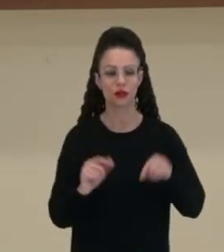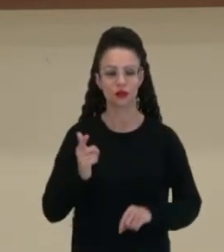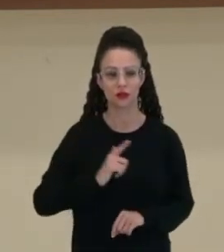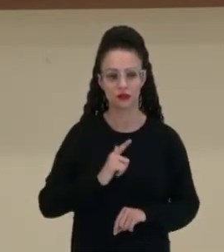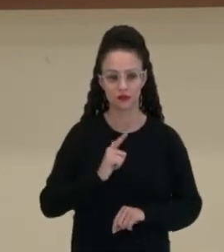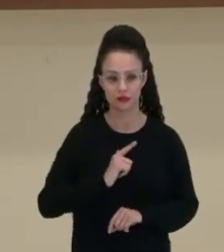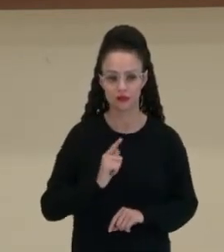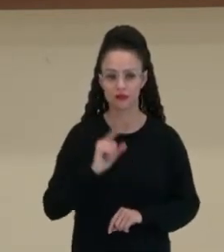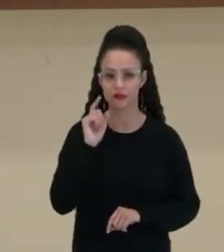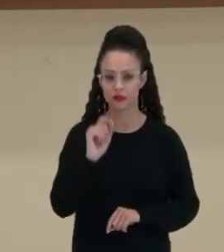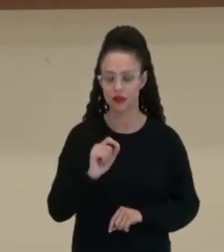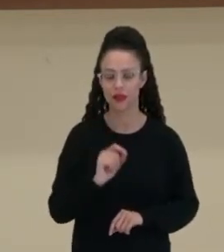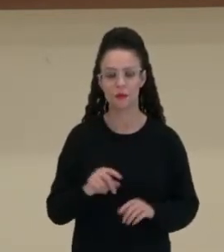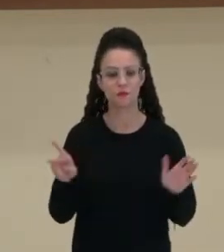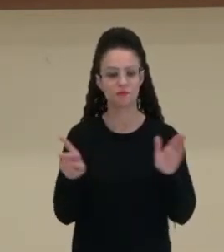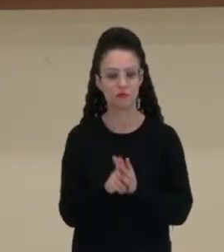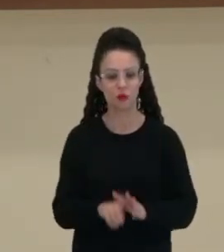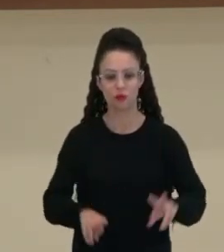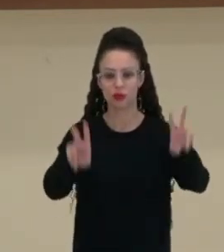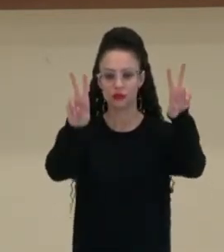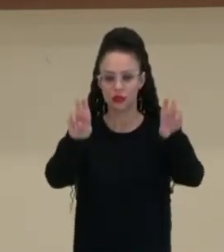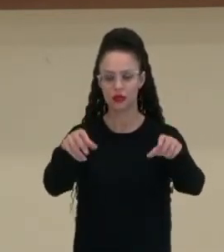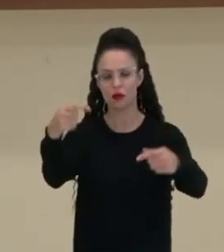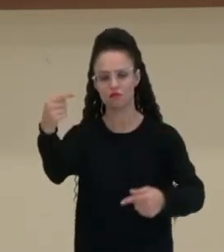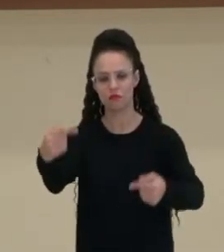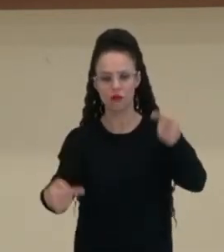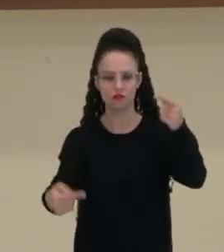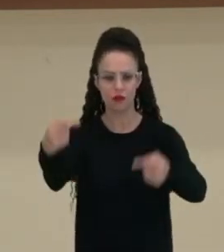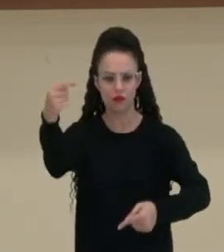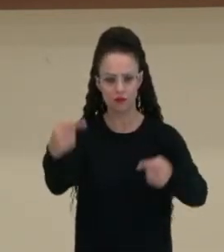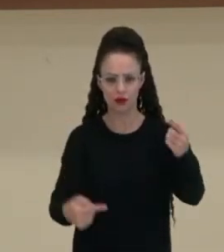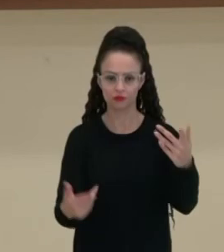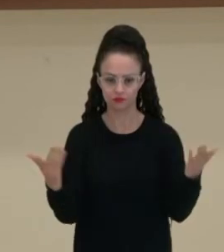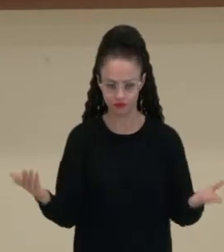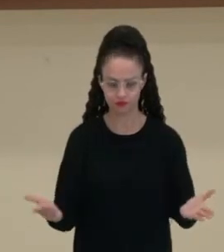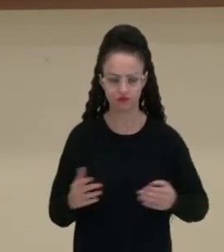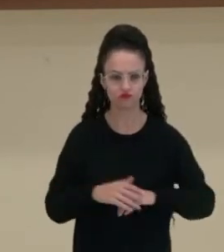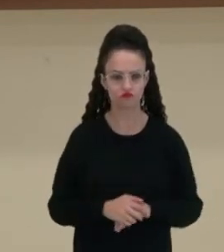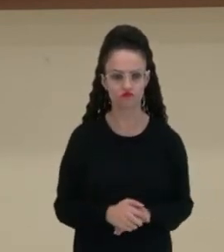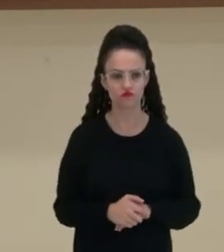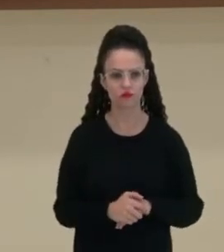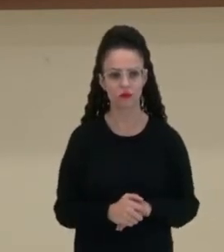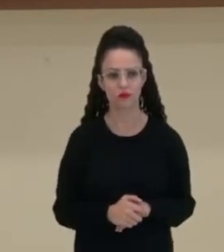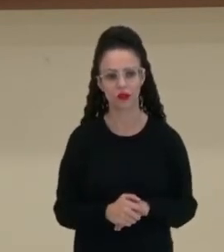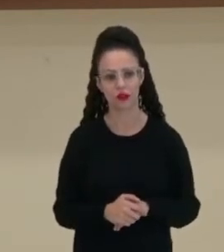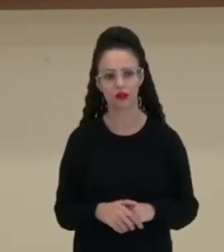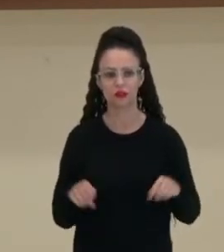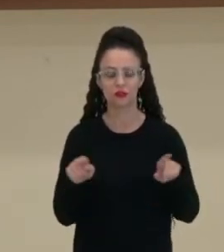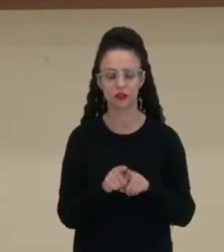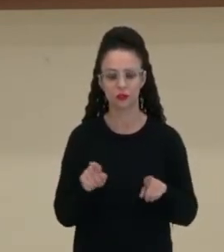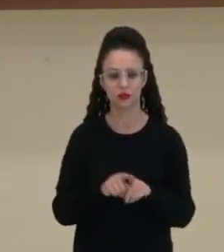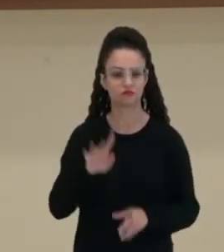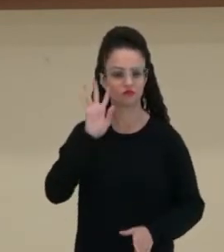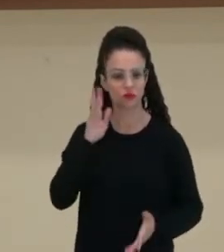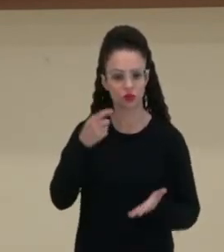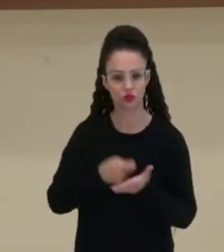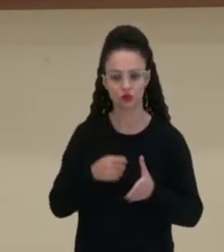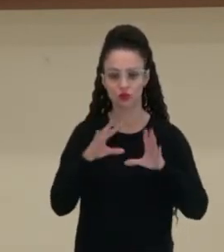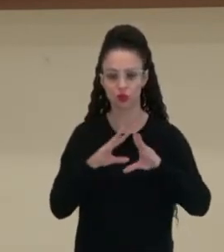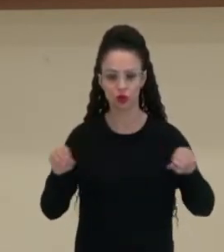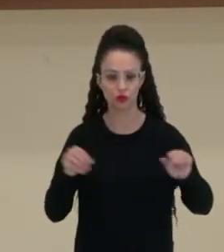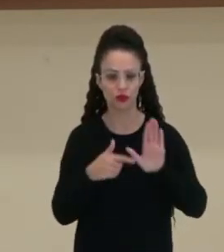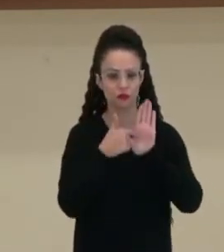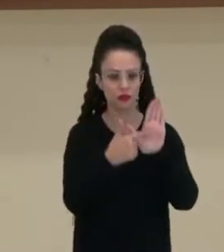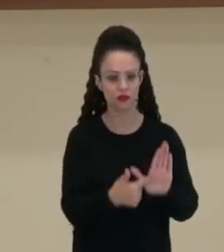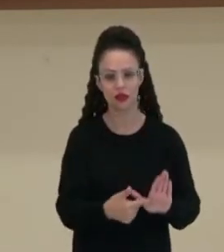De questões polêmicas, né? Mais polêmico que o amor, só o amor mesmo. As soluções apresentadas não